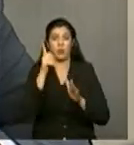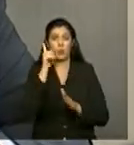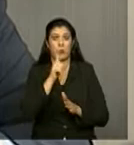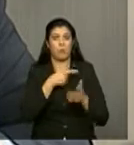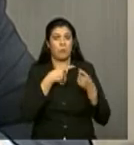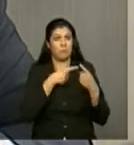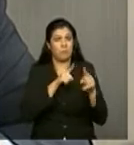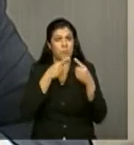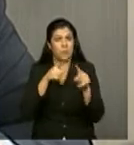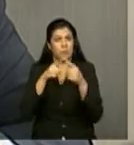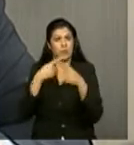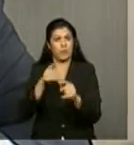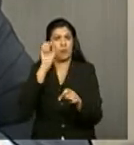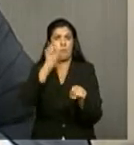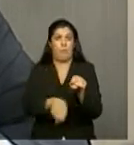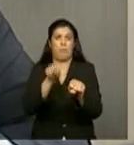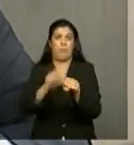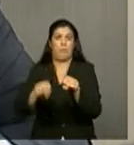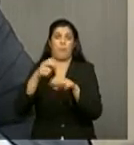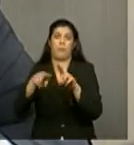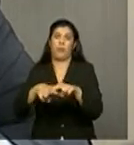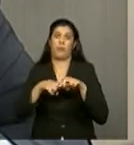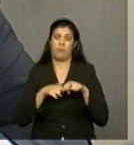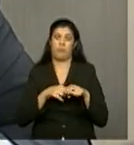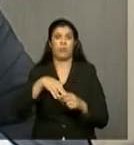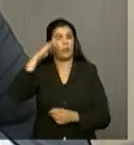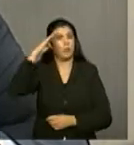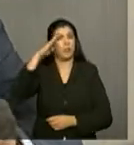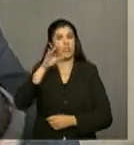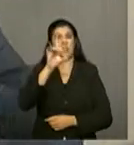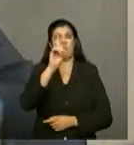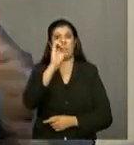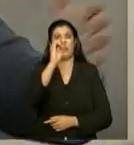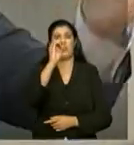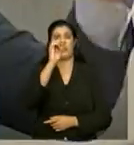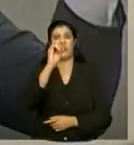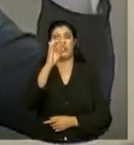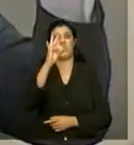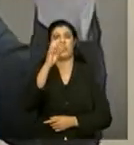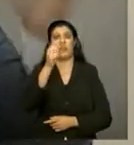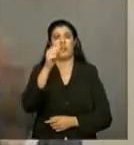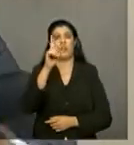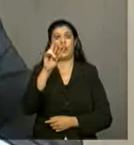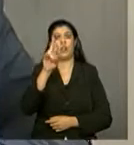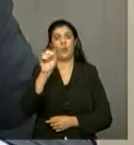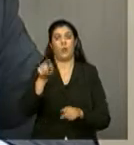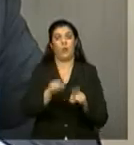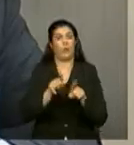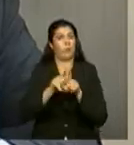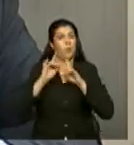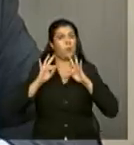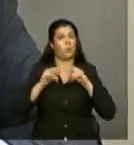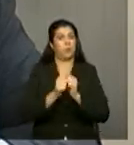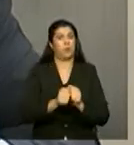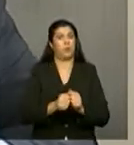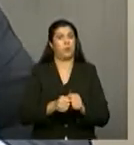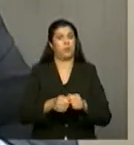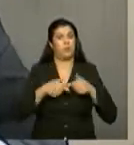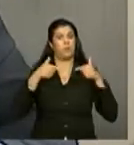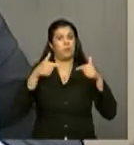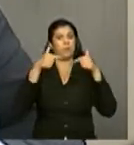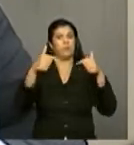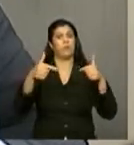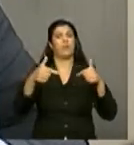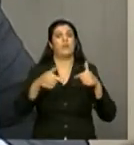perseguidos e mortos pelas ditaduras latino americanas todas elas é promovidas por uma política do